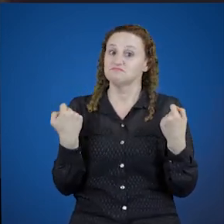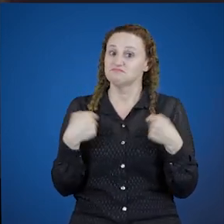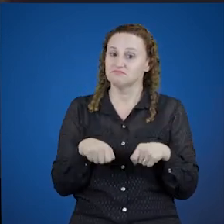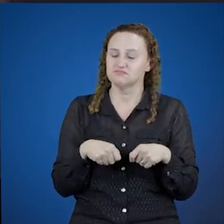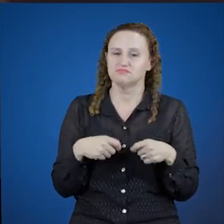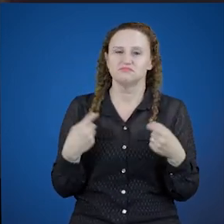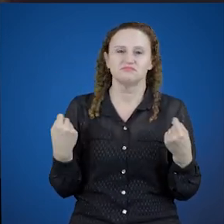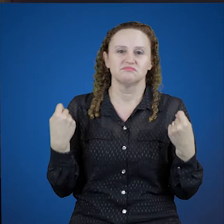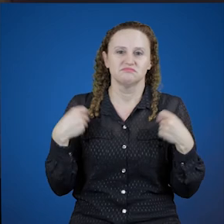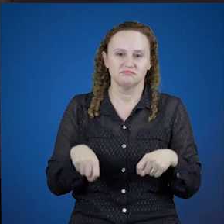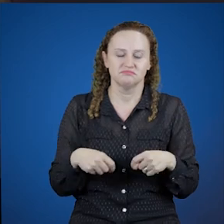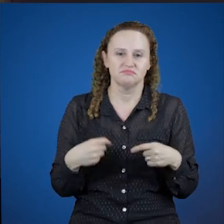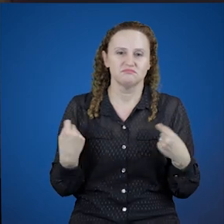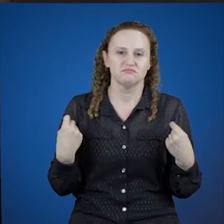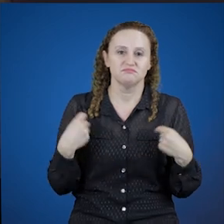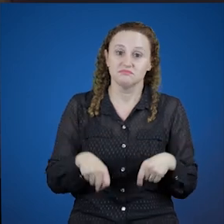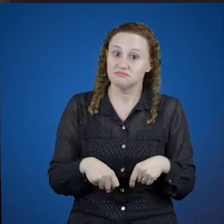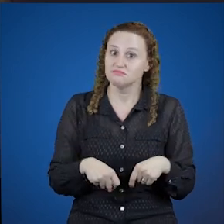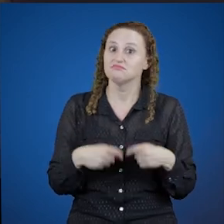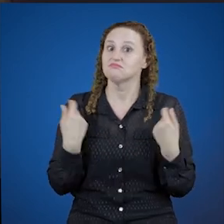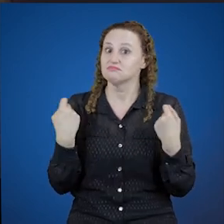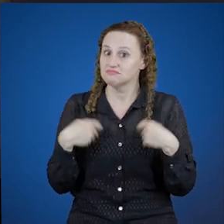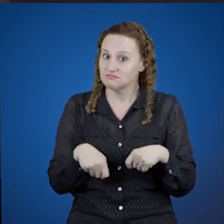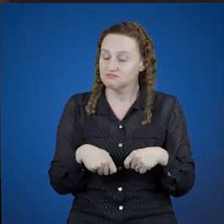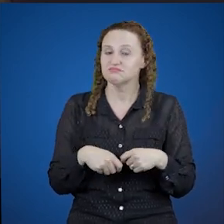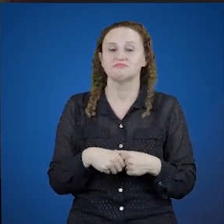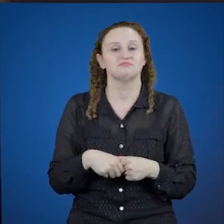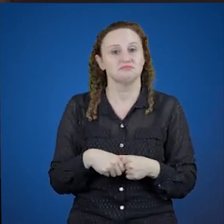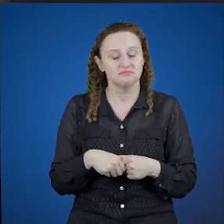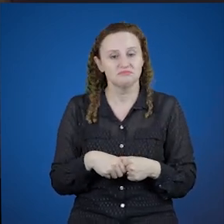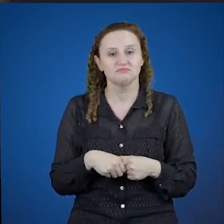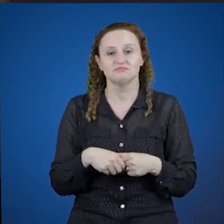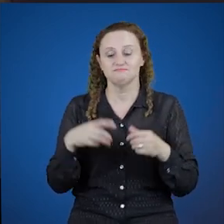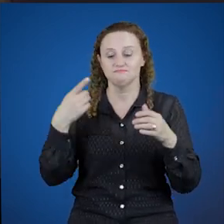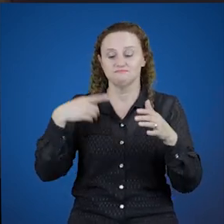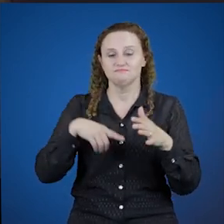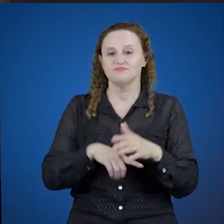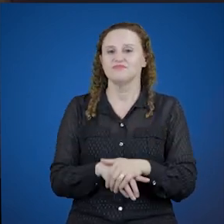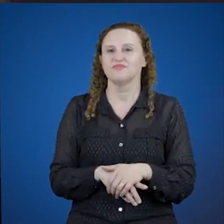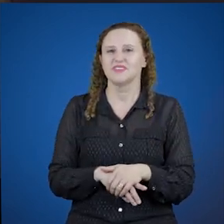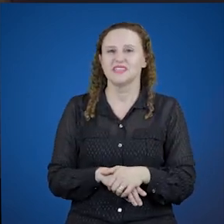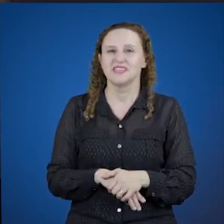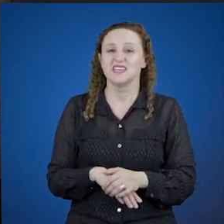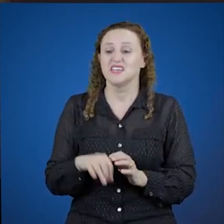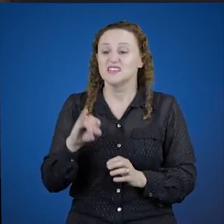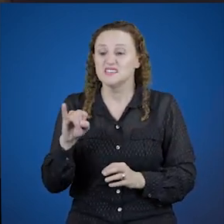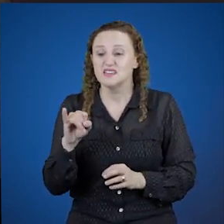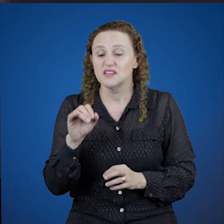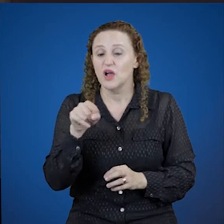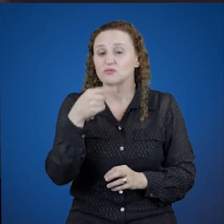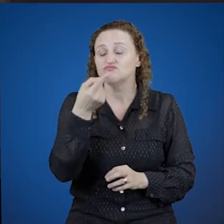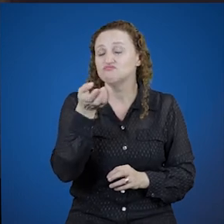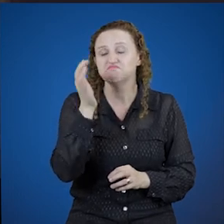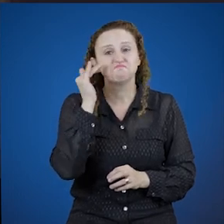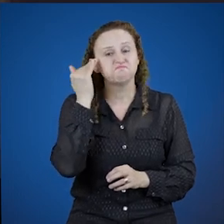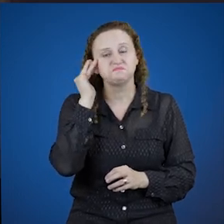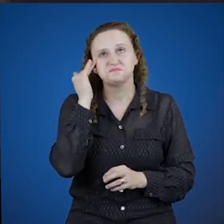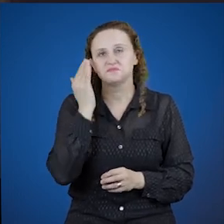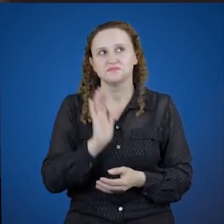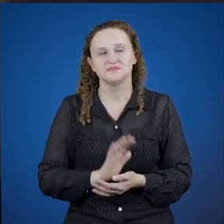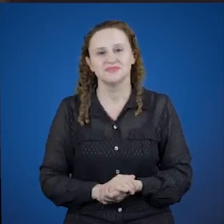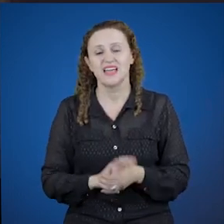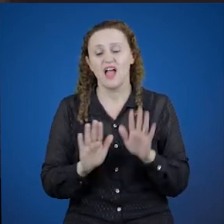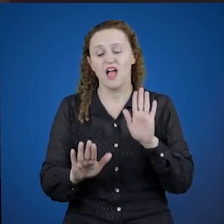muito bem essa primeira declinação sem que ele aprenda essa as demais fica muito complicado